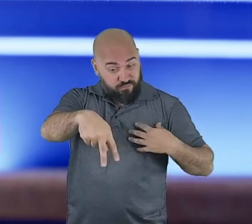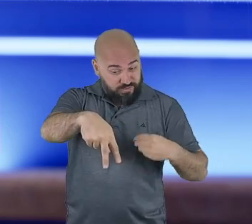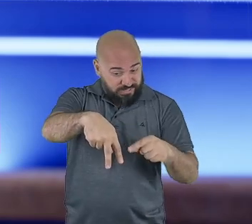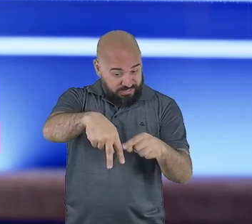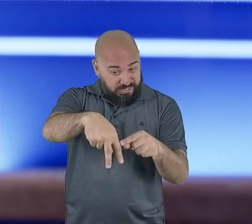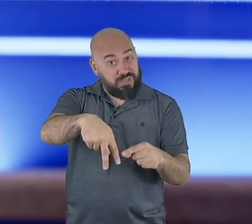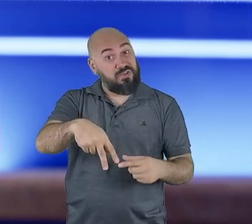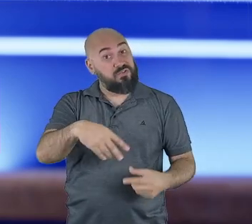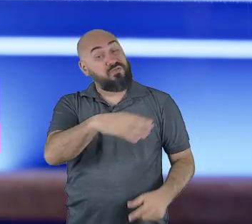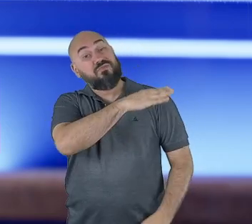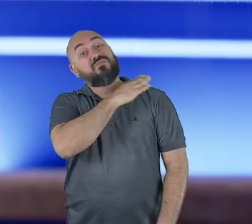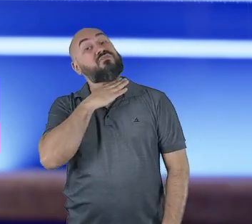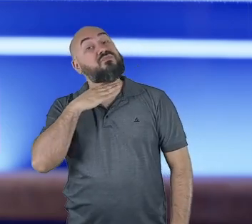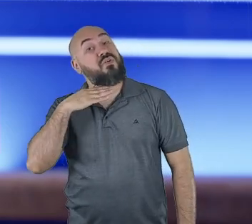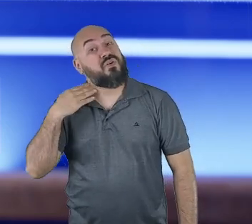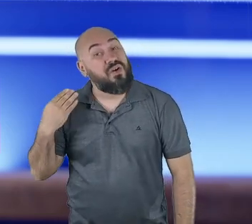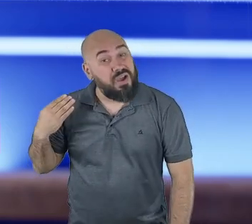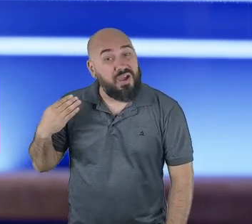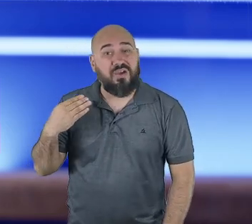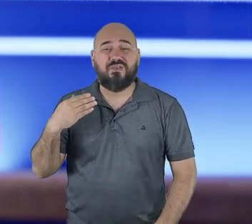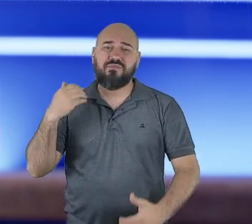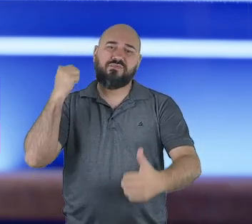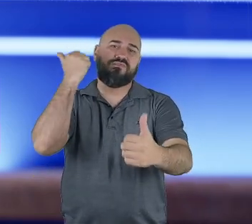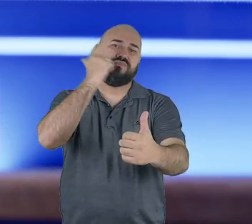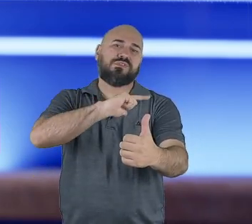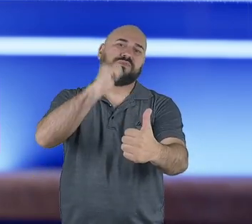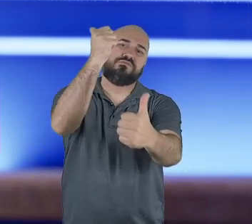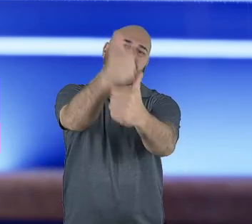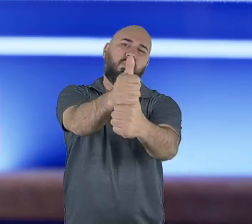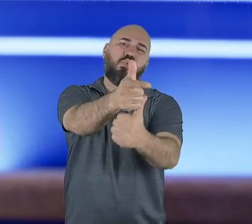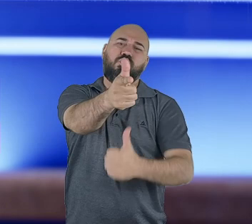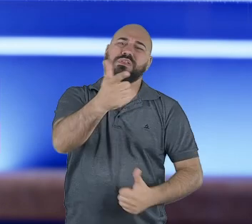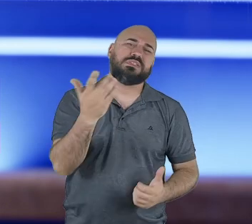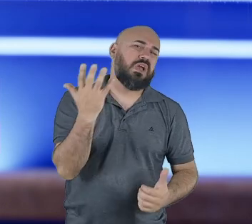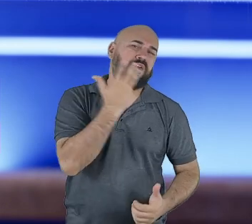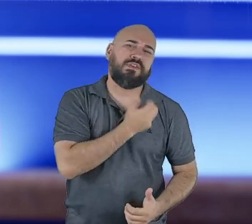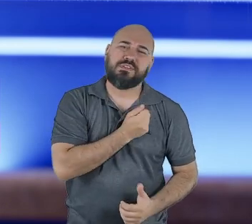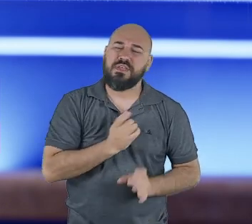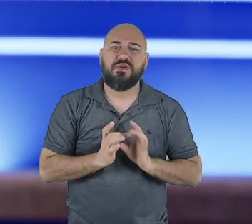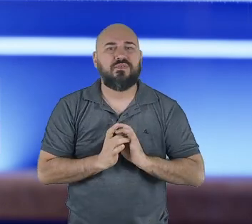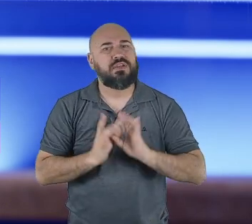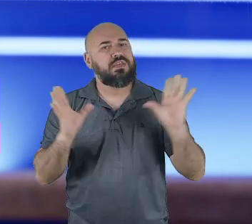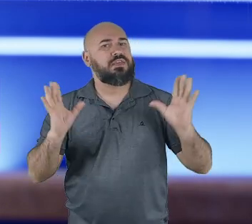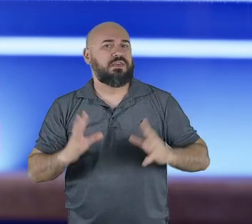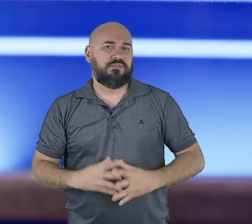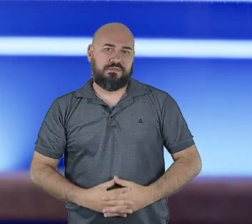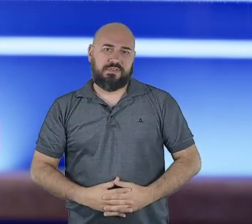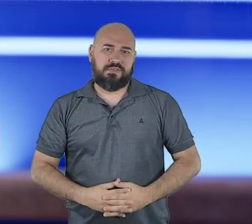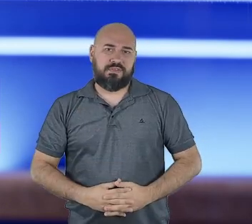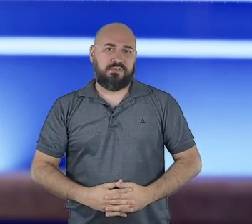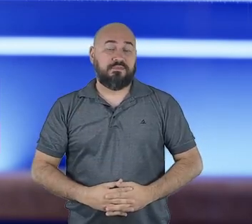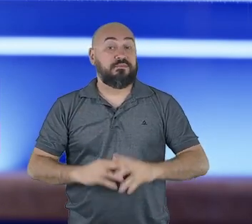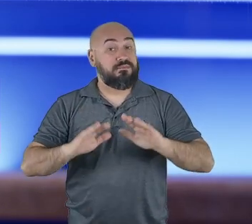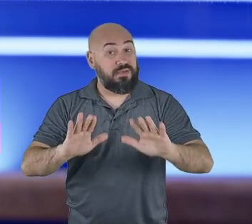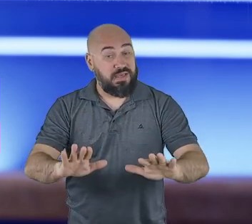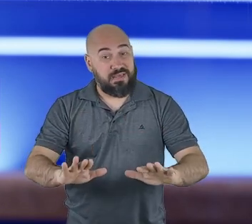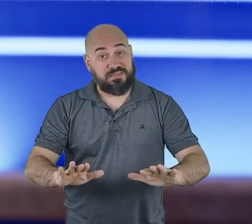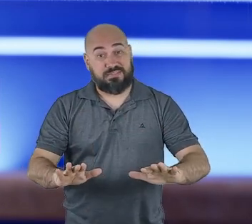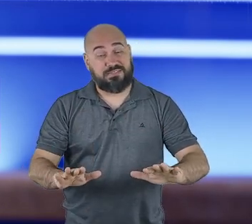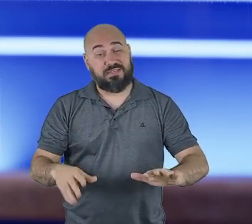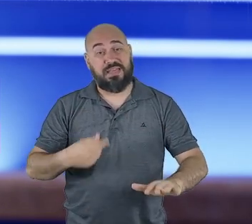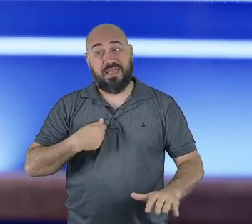o seu Filho aqui na terra para te dar salvação, para te dar libertação. Agora, não permita que tudo